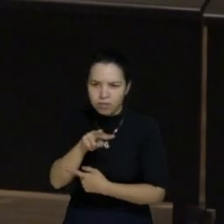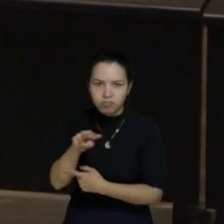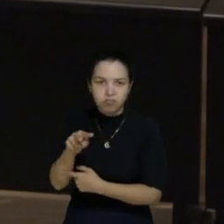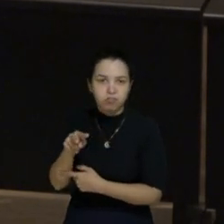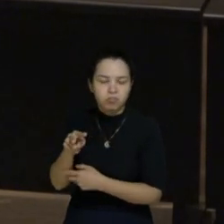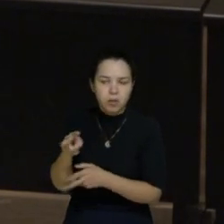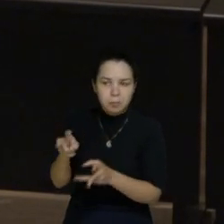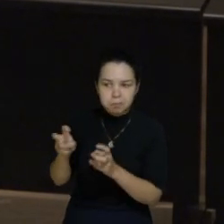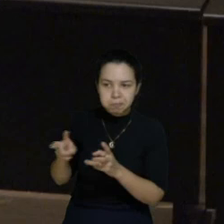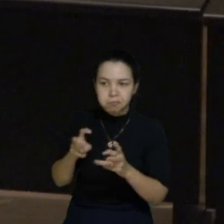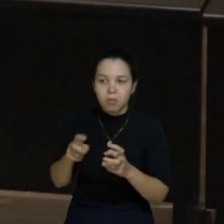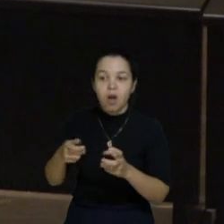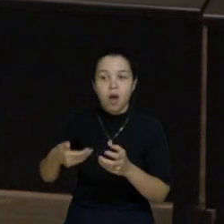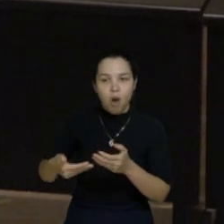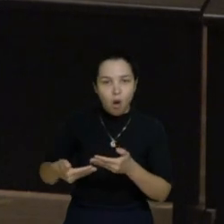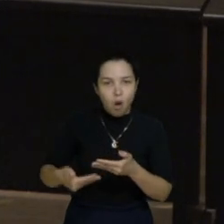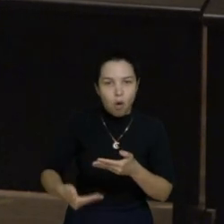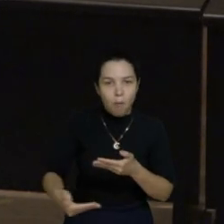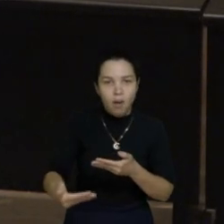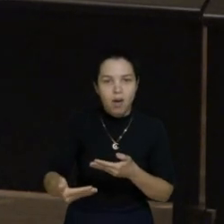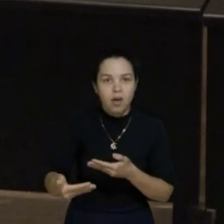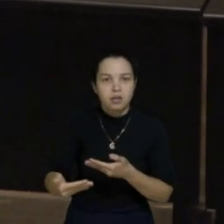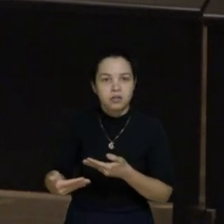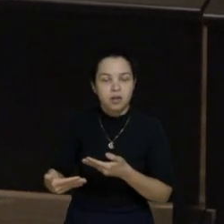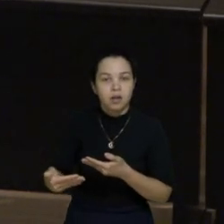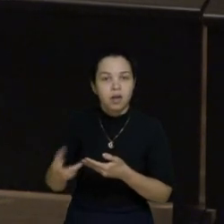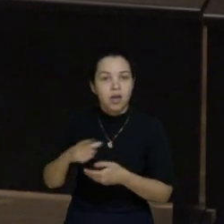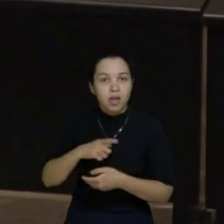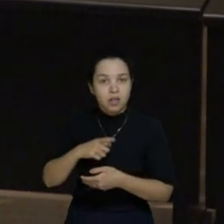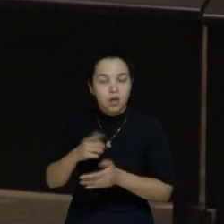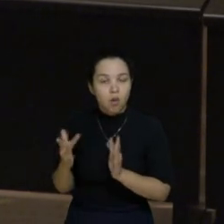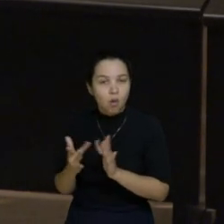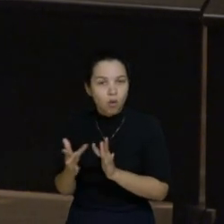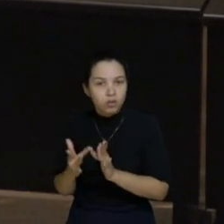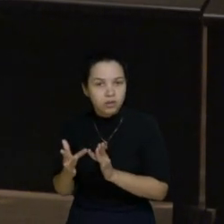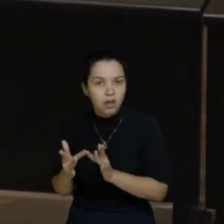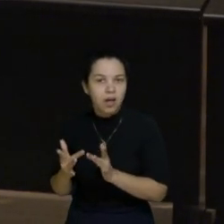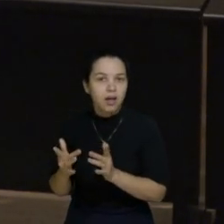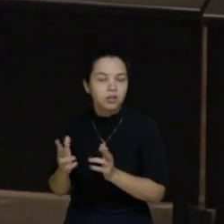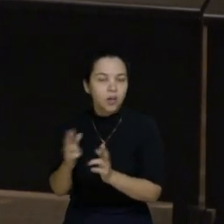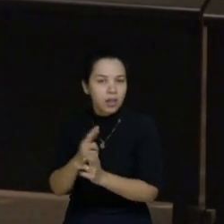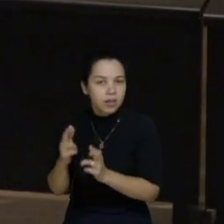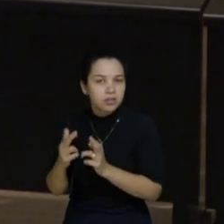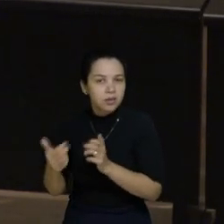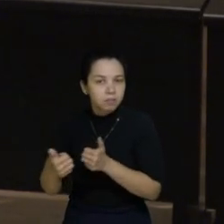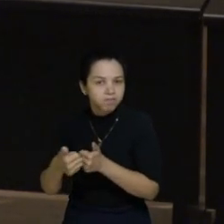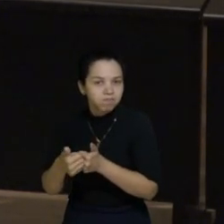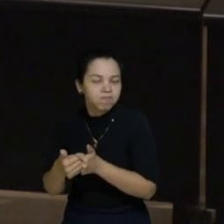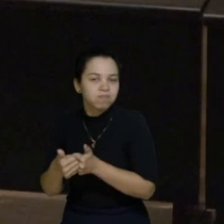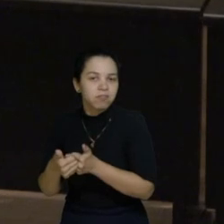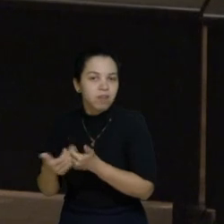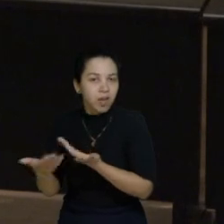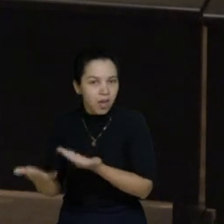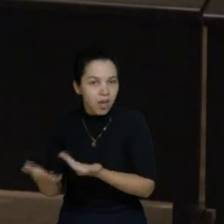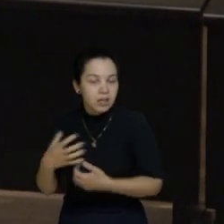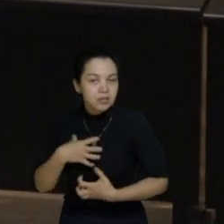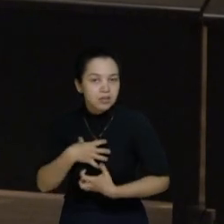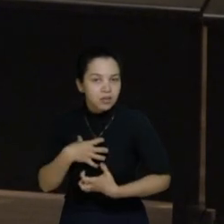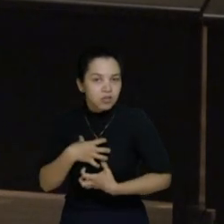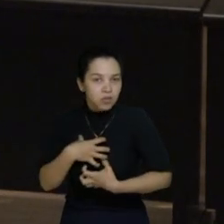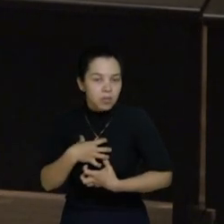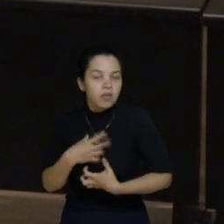afeto com o nosso estudante para que ele se senta pertencente né e